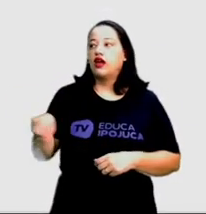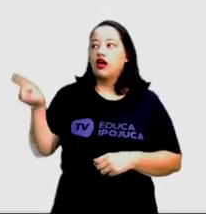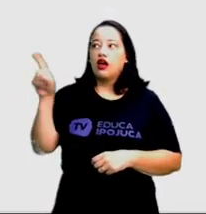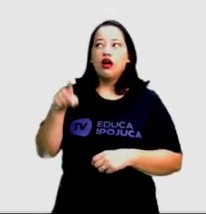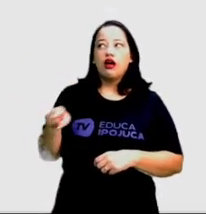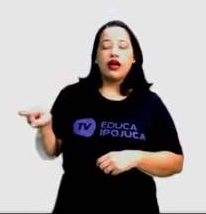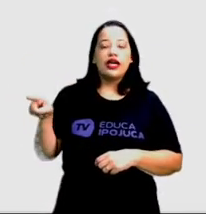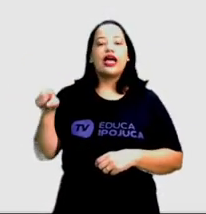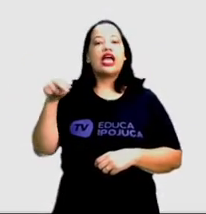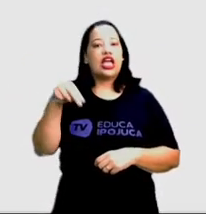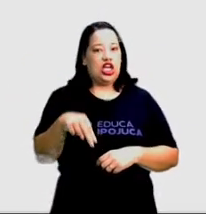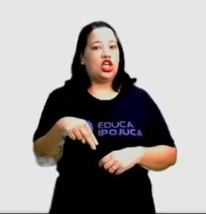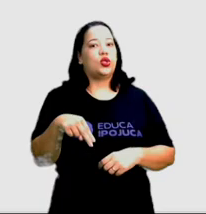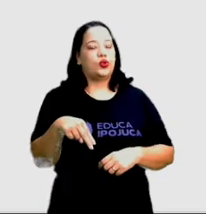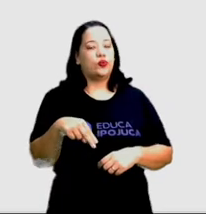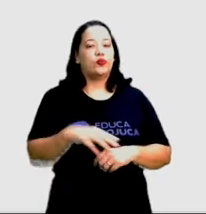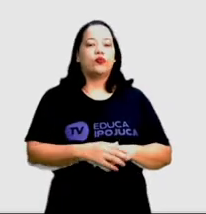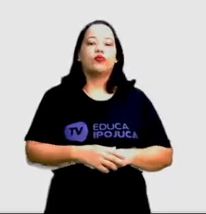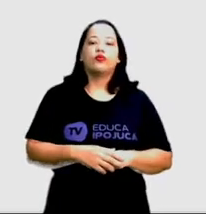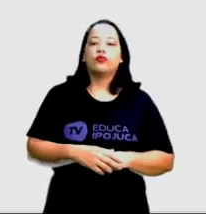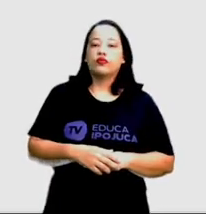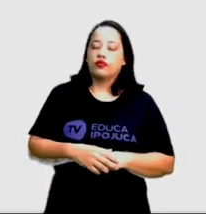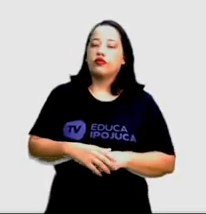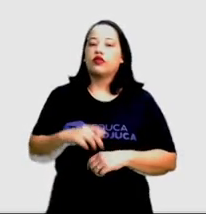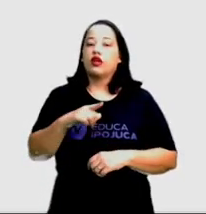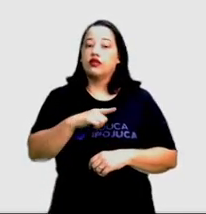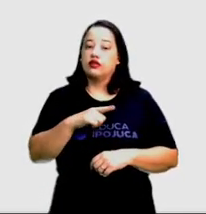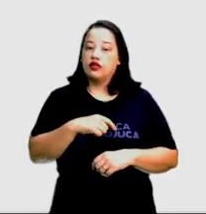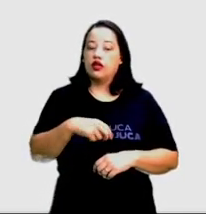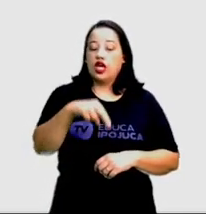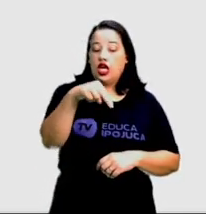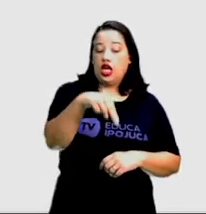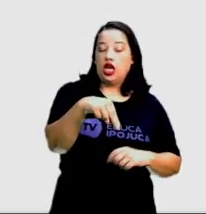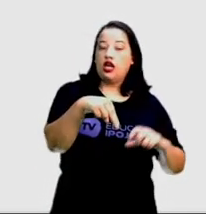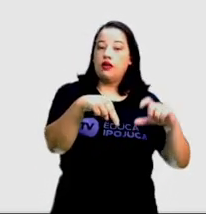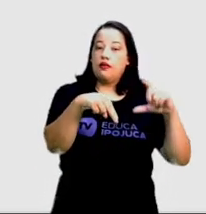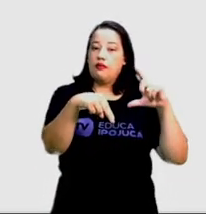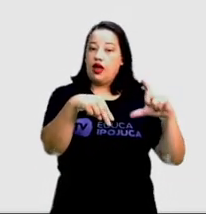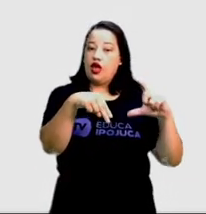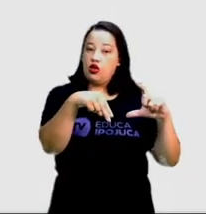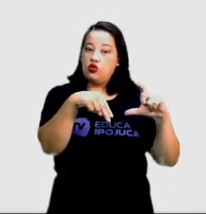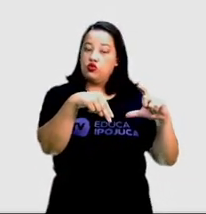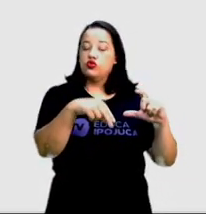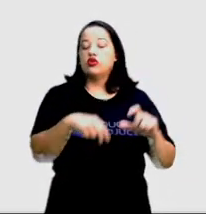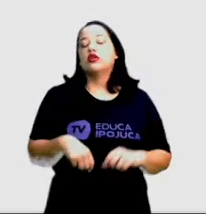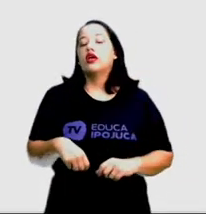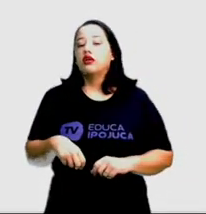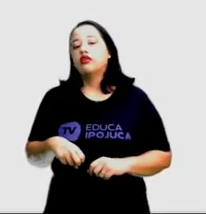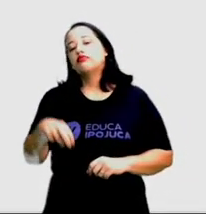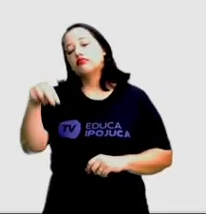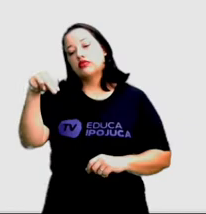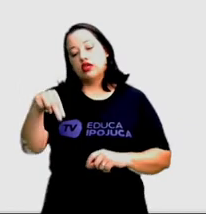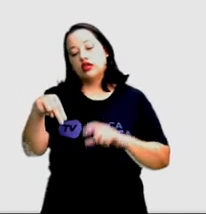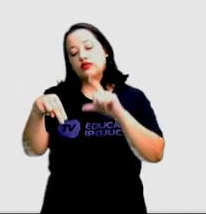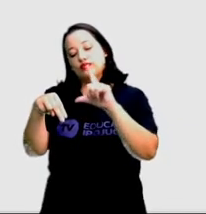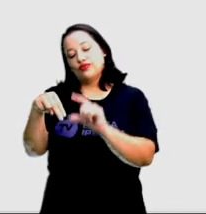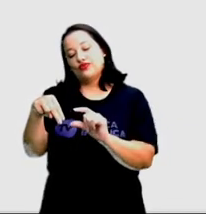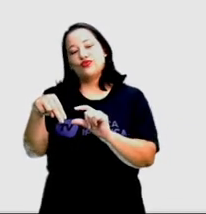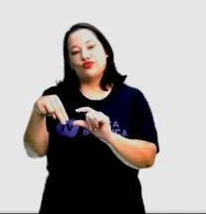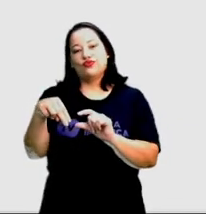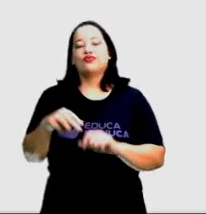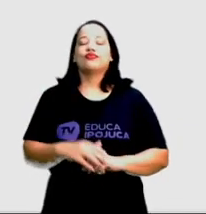N. Letrinha N maiúscula e letrinha N minúscula.